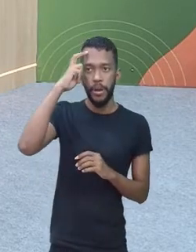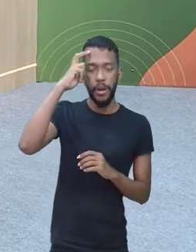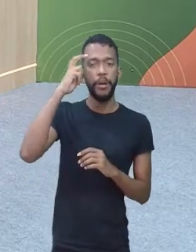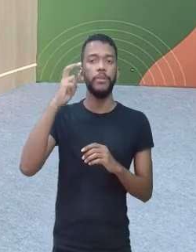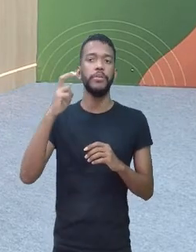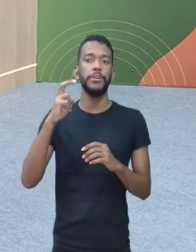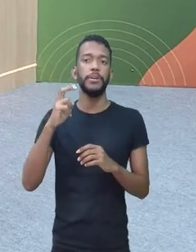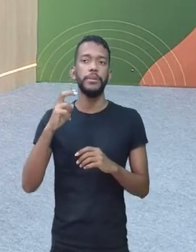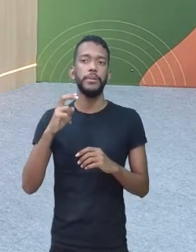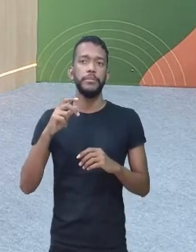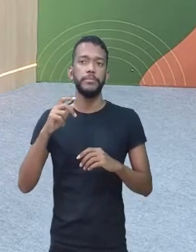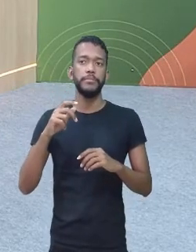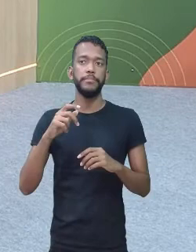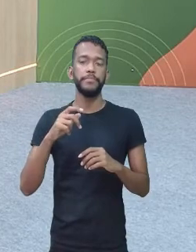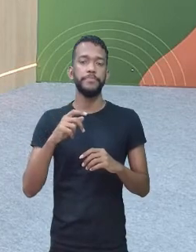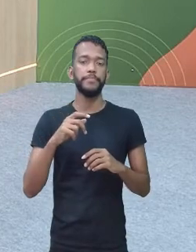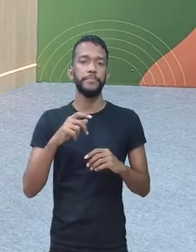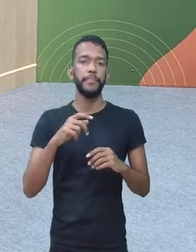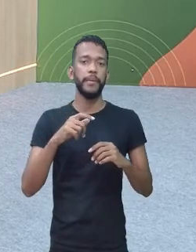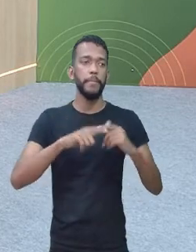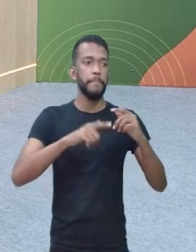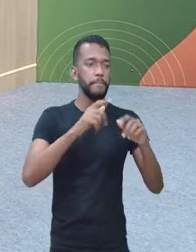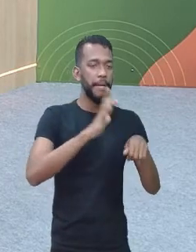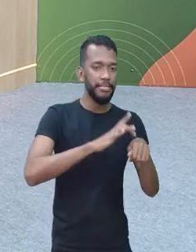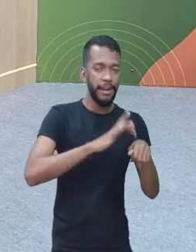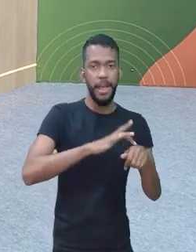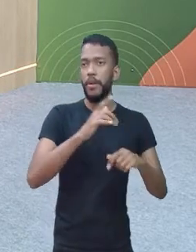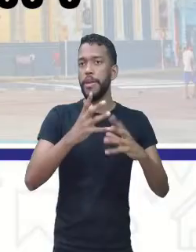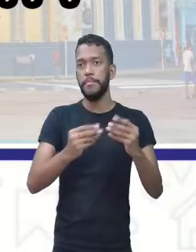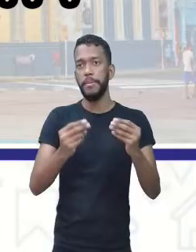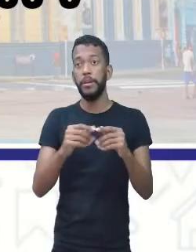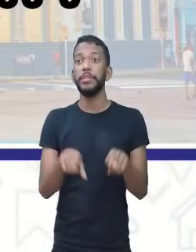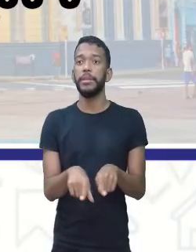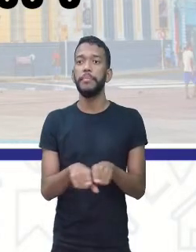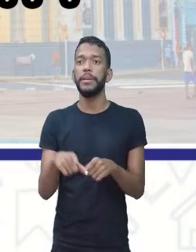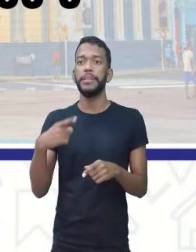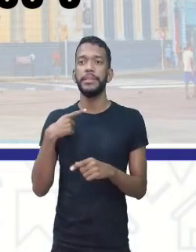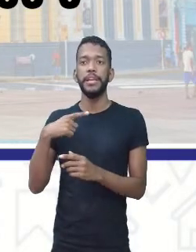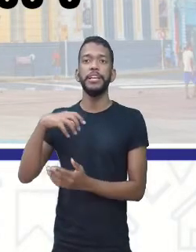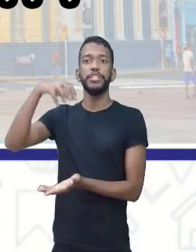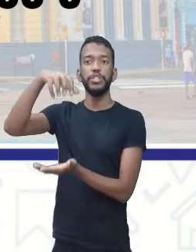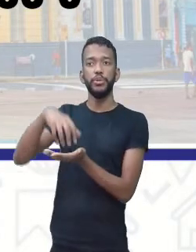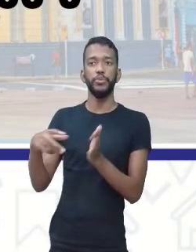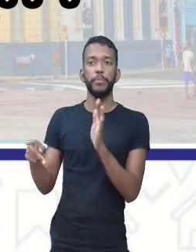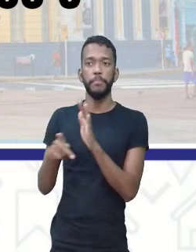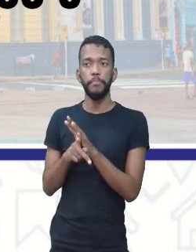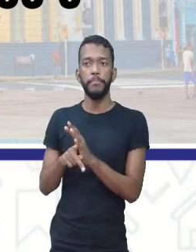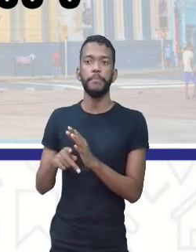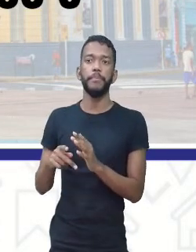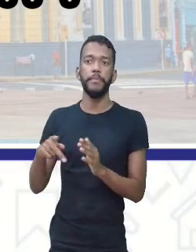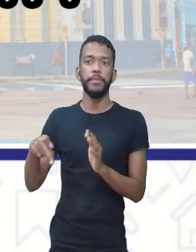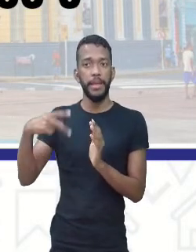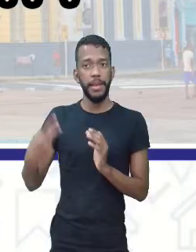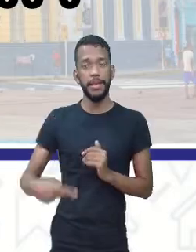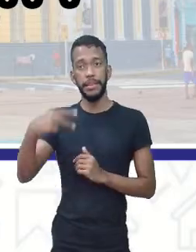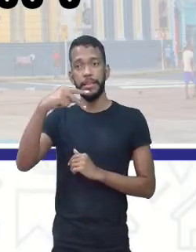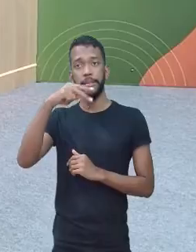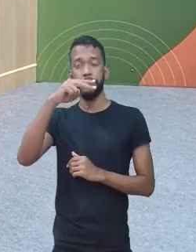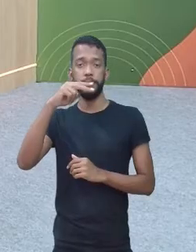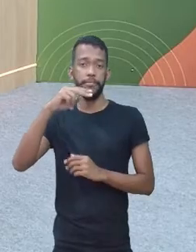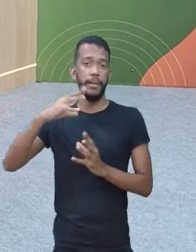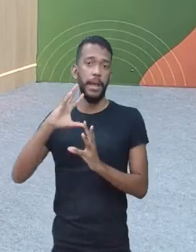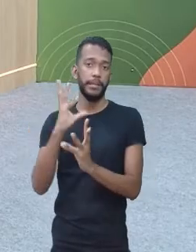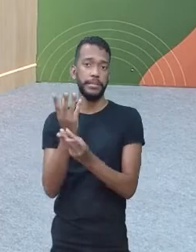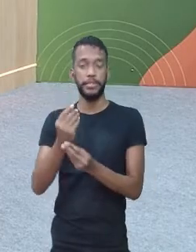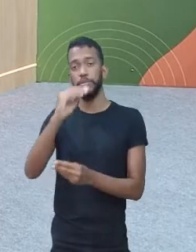imaterial. Mas nós temos o Instituto do Patrimônio Histórico e Artístico Nacional, que no Brasil